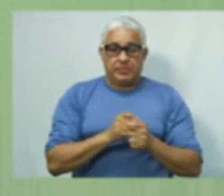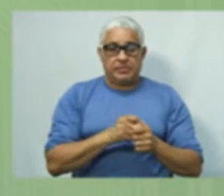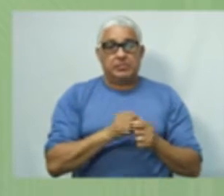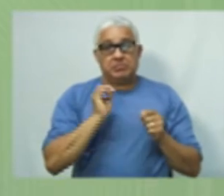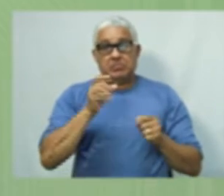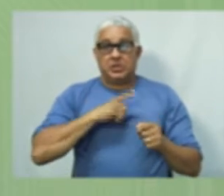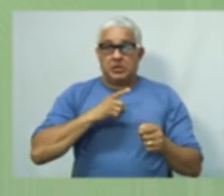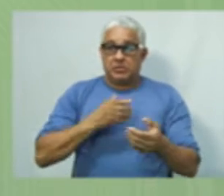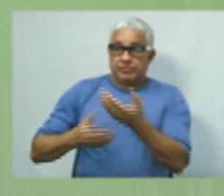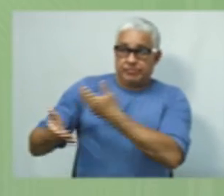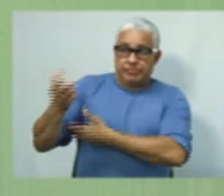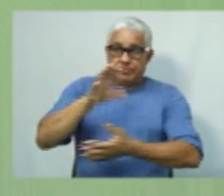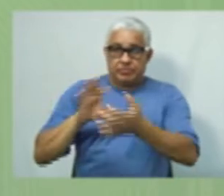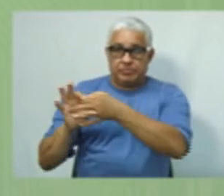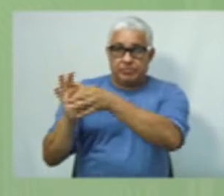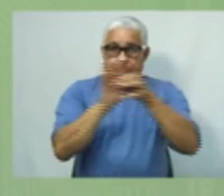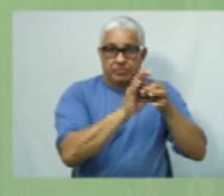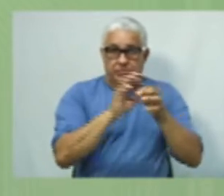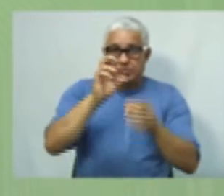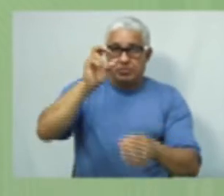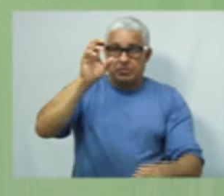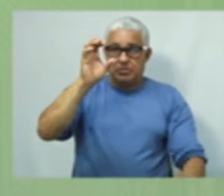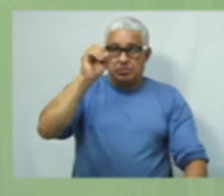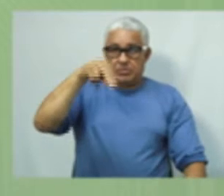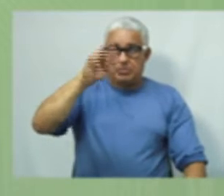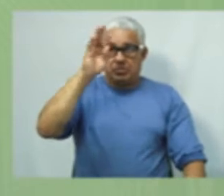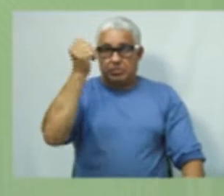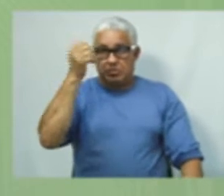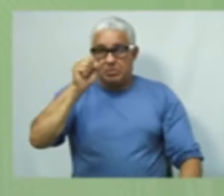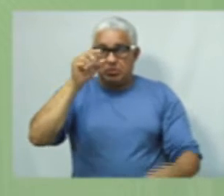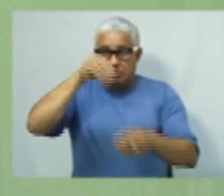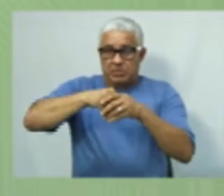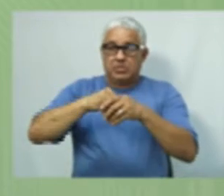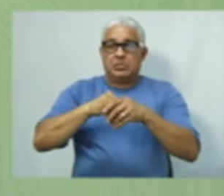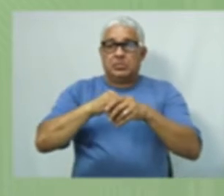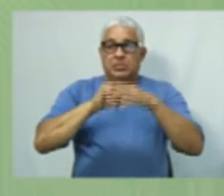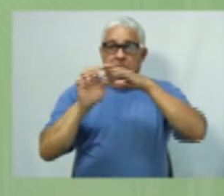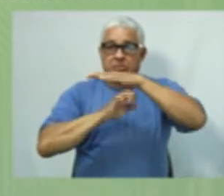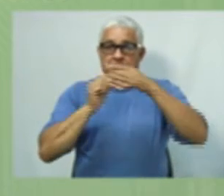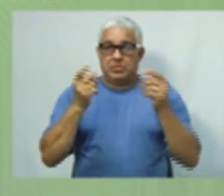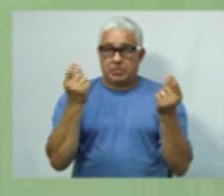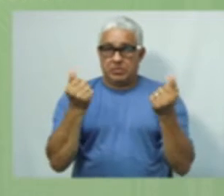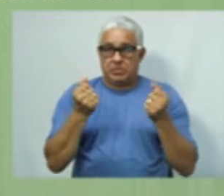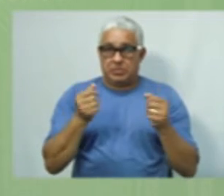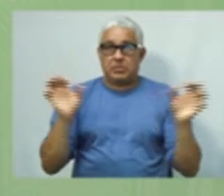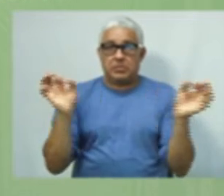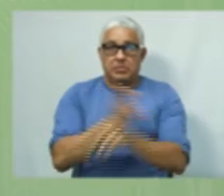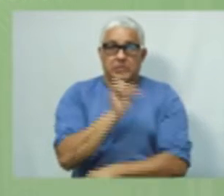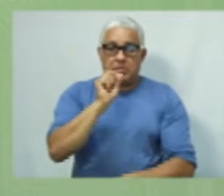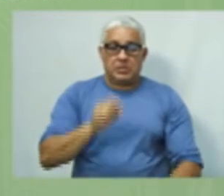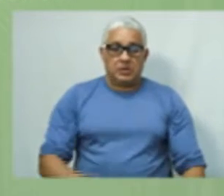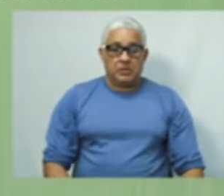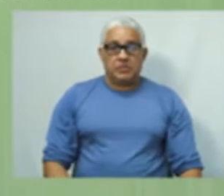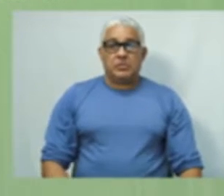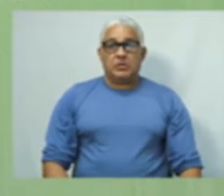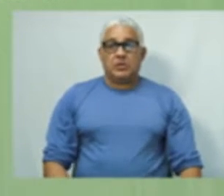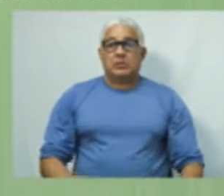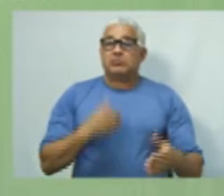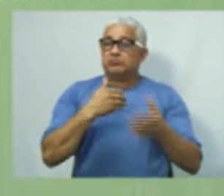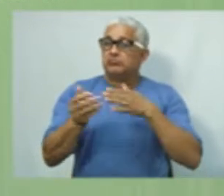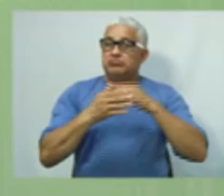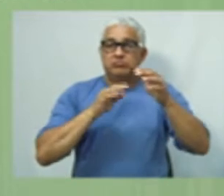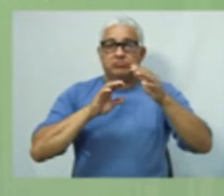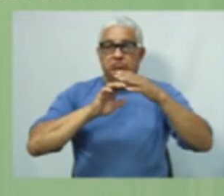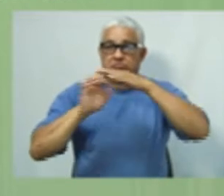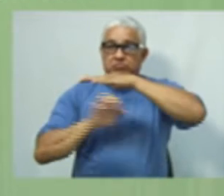relacionado com as contas financeiras que giram o movimento dia a dia da empresa, podemos concluir que toda empresa